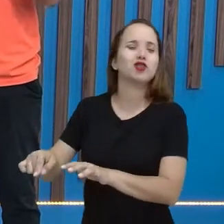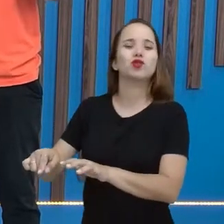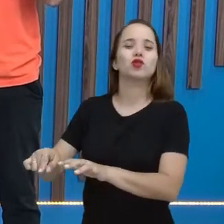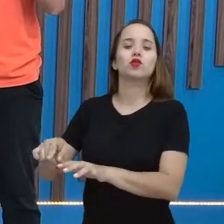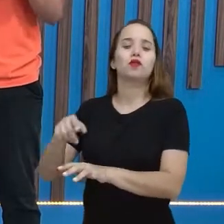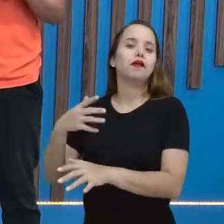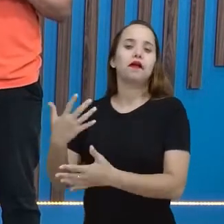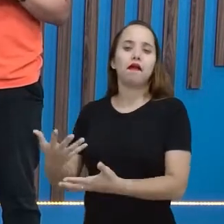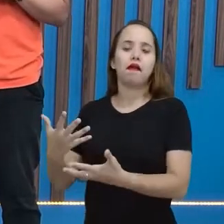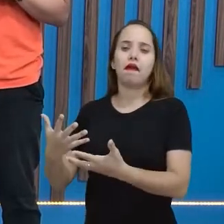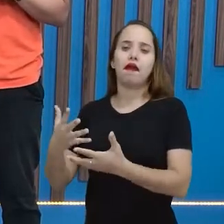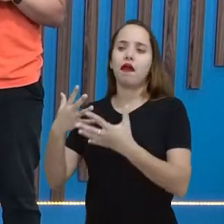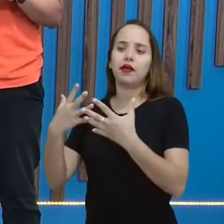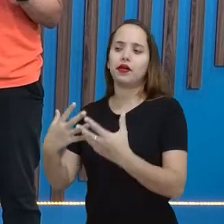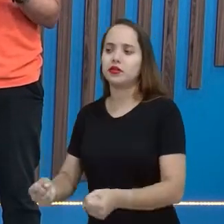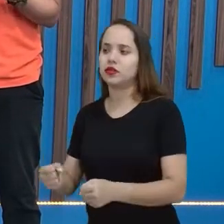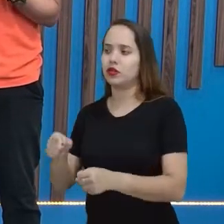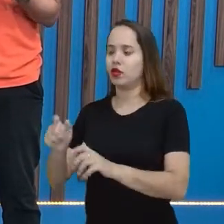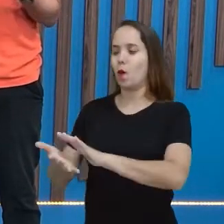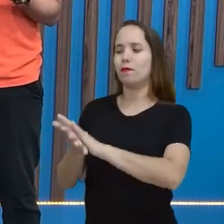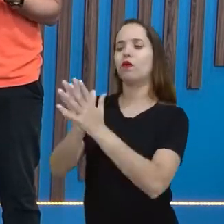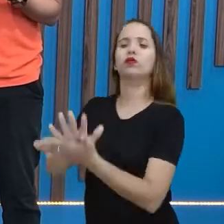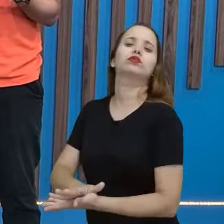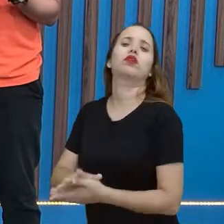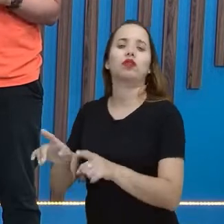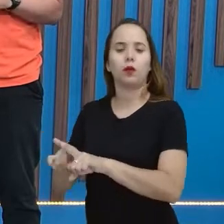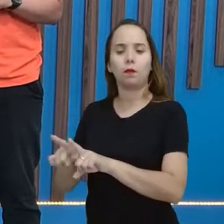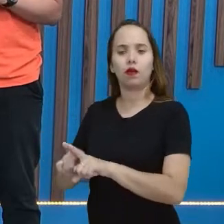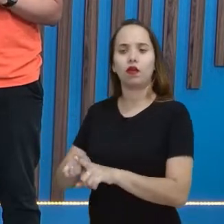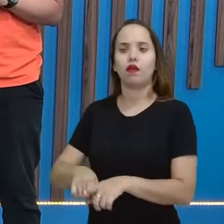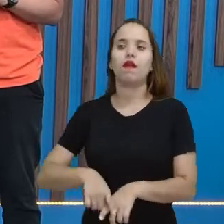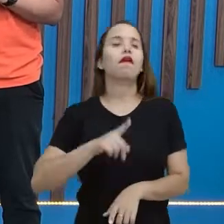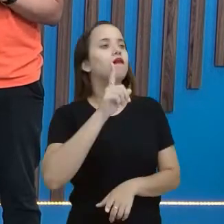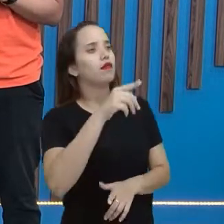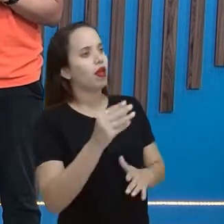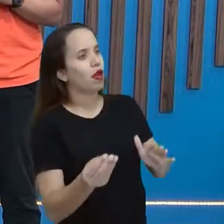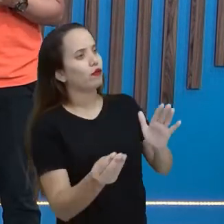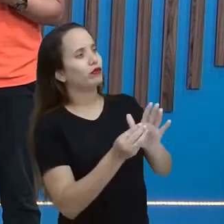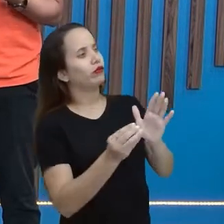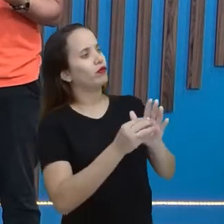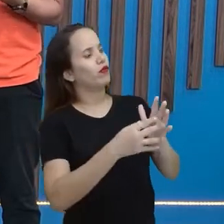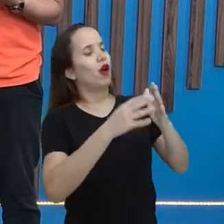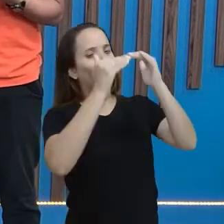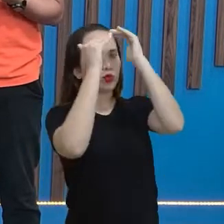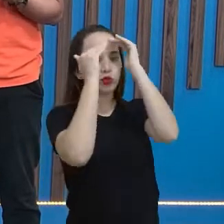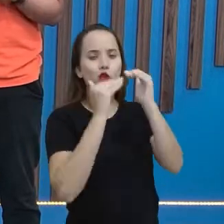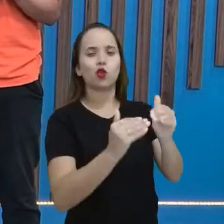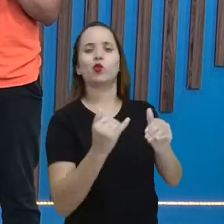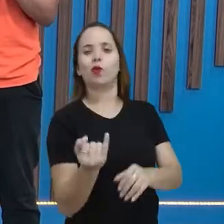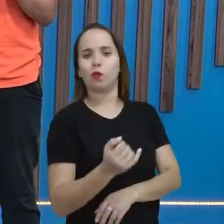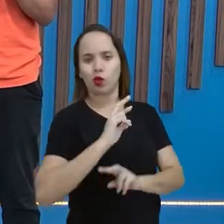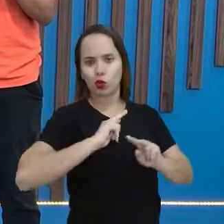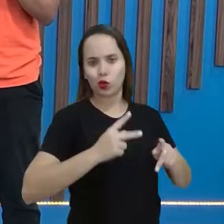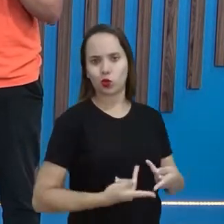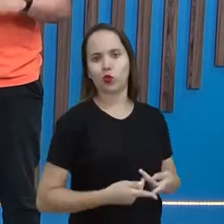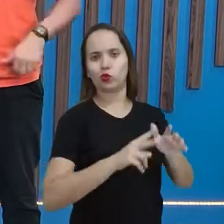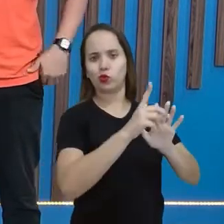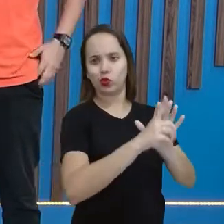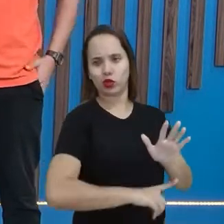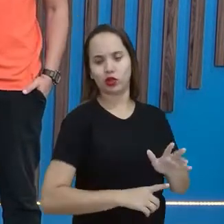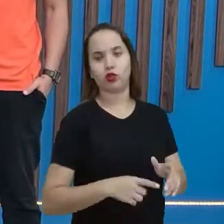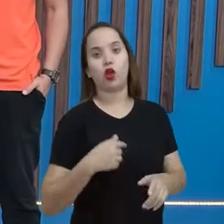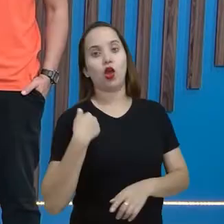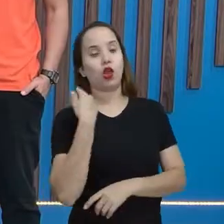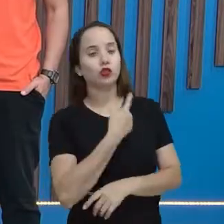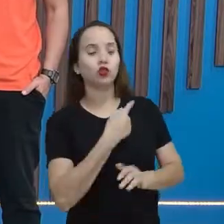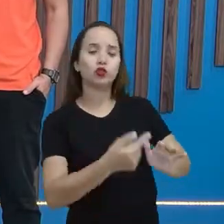essa intolerância. Pois então, é não respeitar os direitos humanos, né? O jogo de palavras ele é muito importante, beleza? A gente trouxe alguns